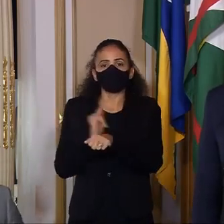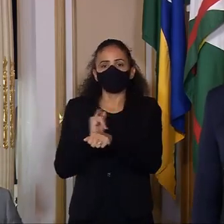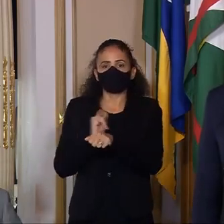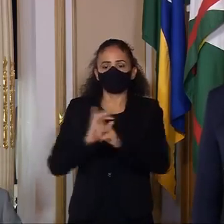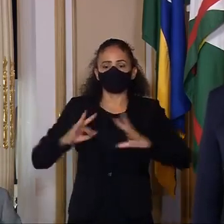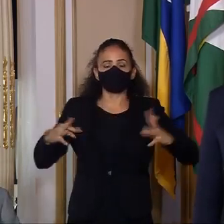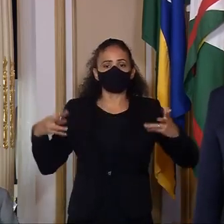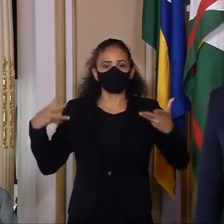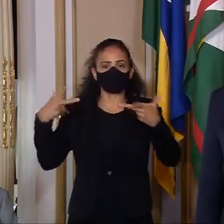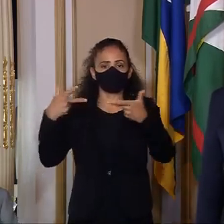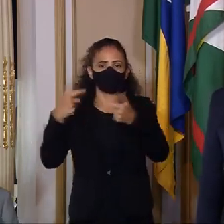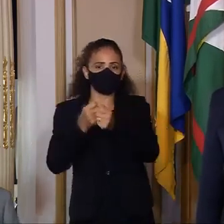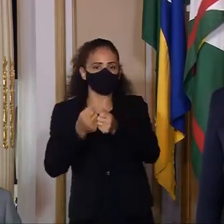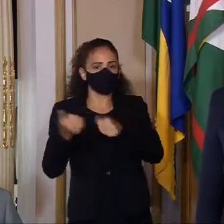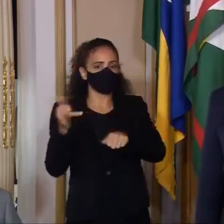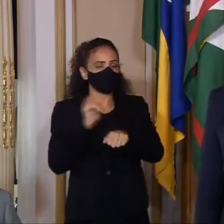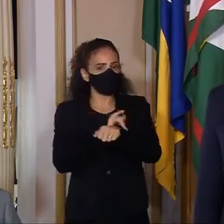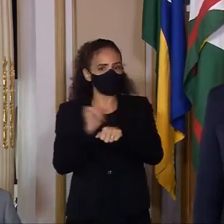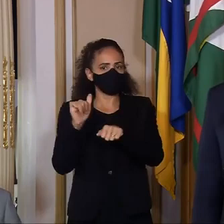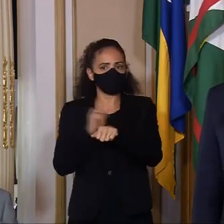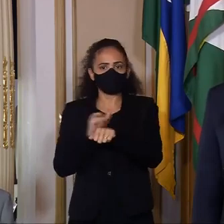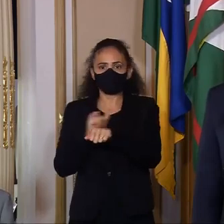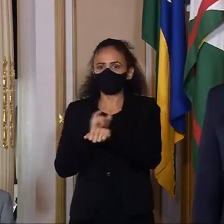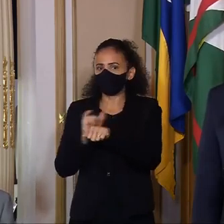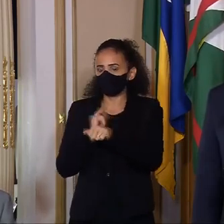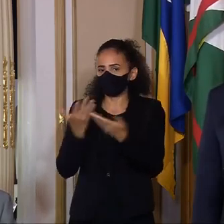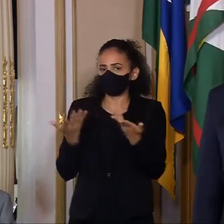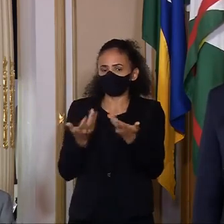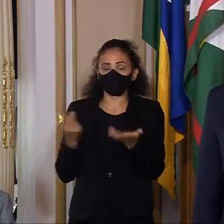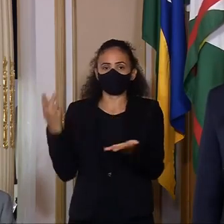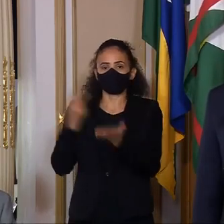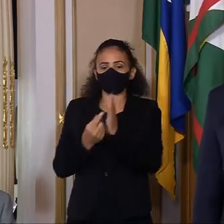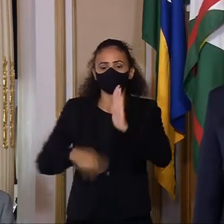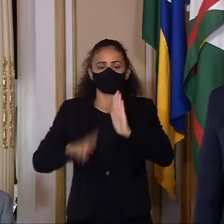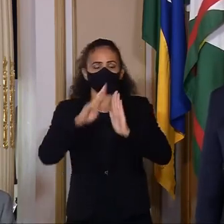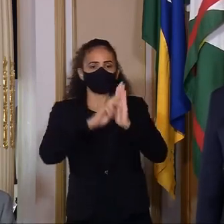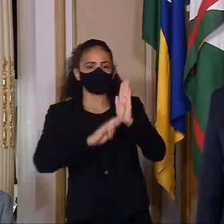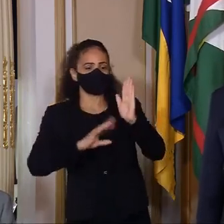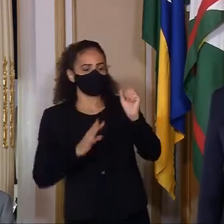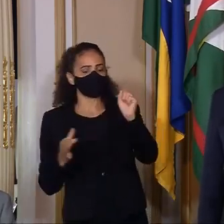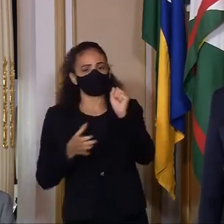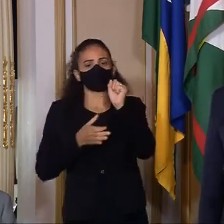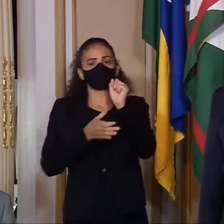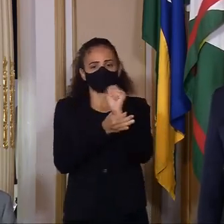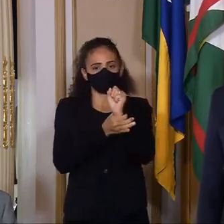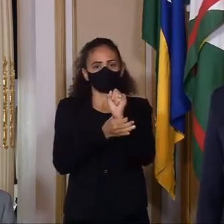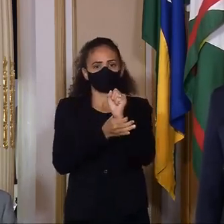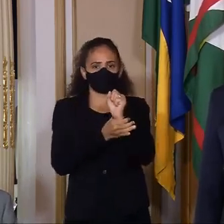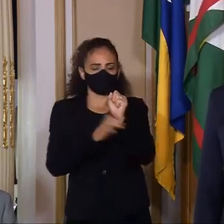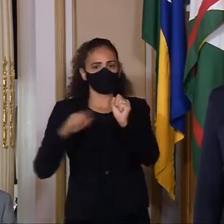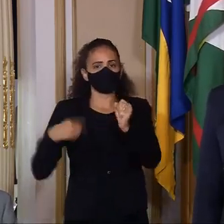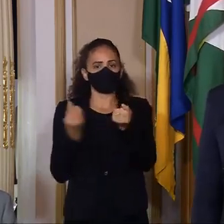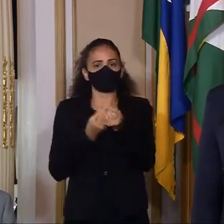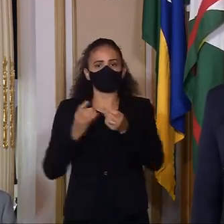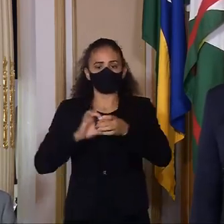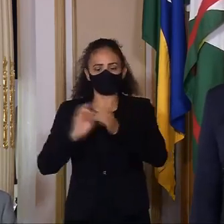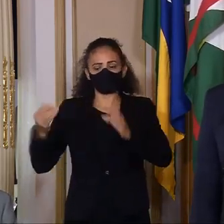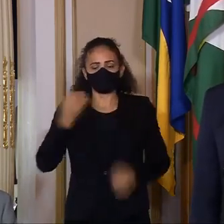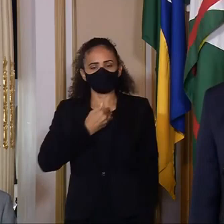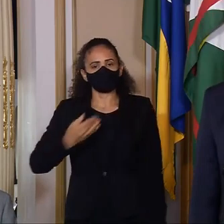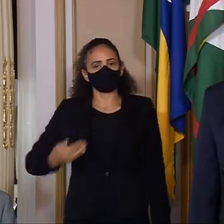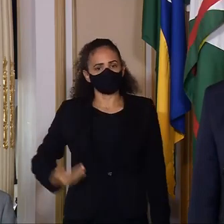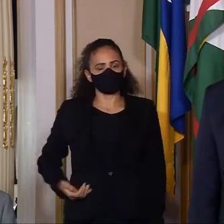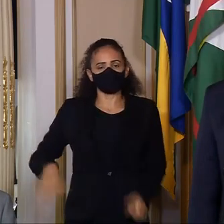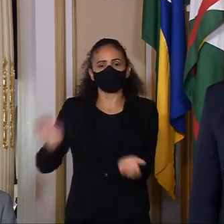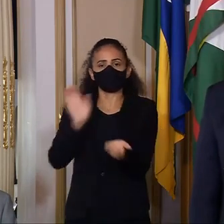plataforma de compartilhamento de vídeos YouTube em cumprimento aos Protocolos de segurança sanitária decretados pelo